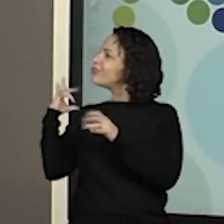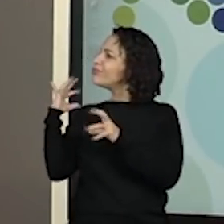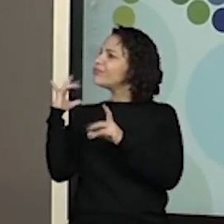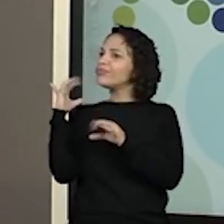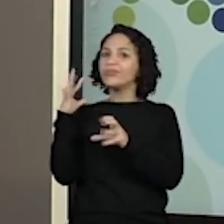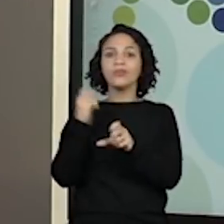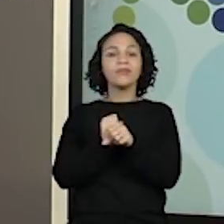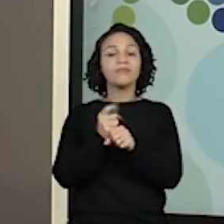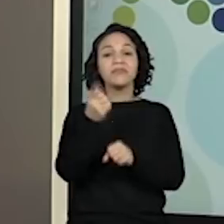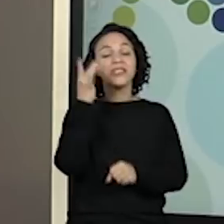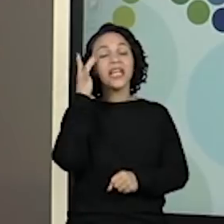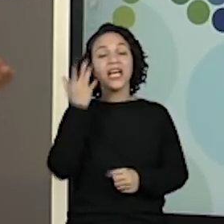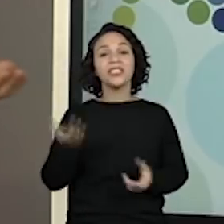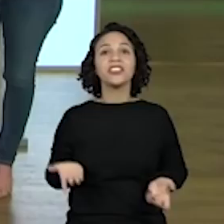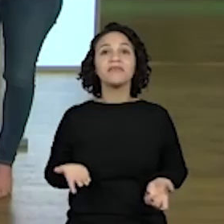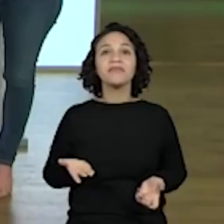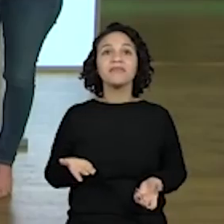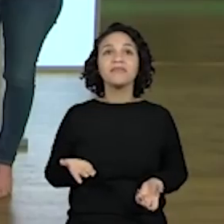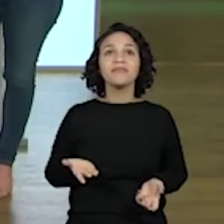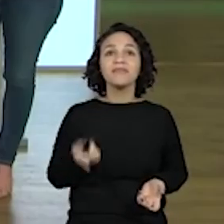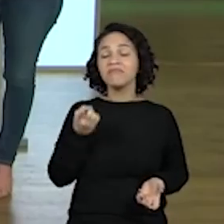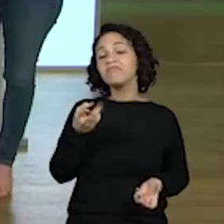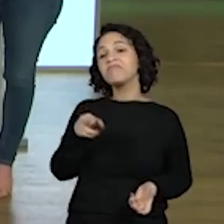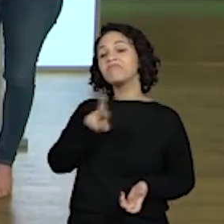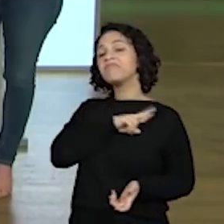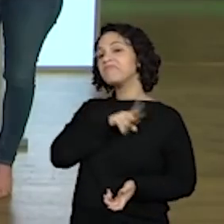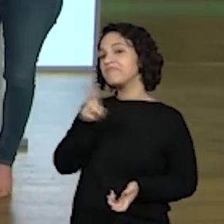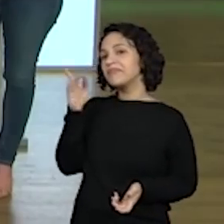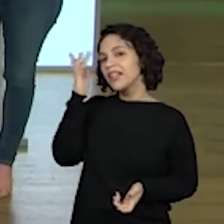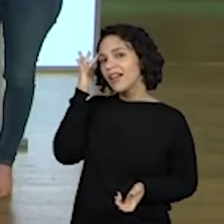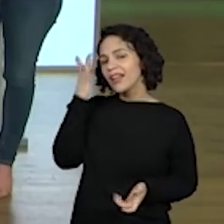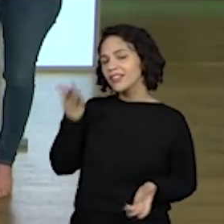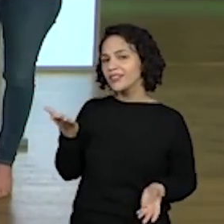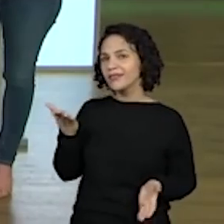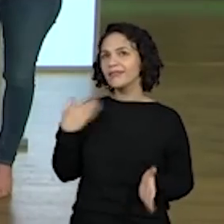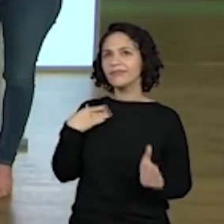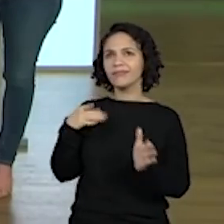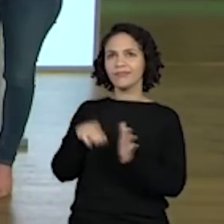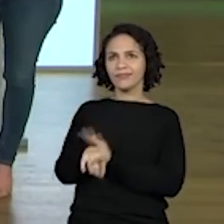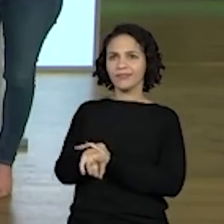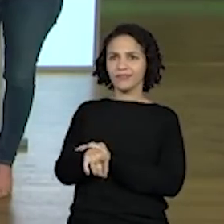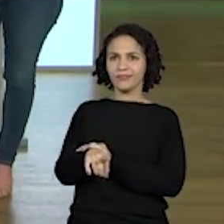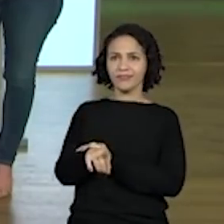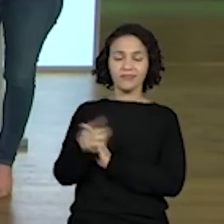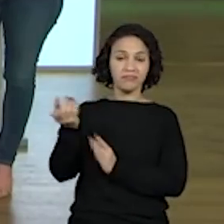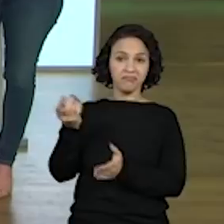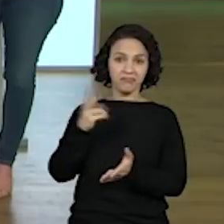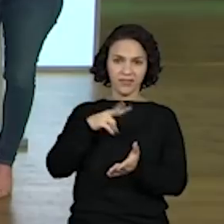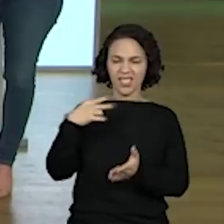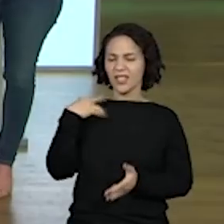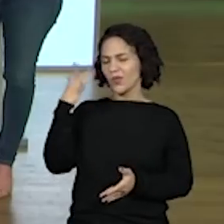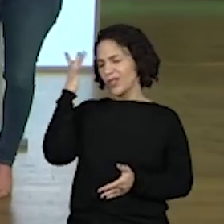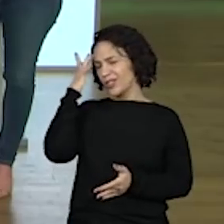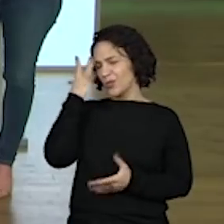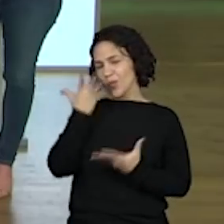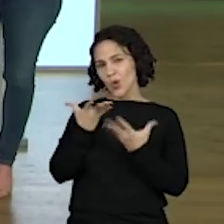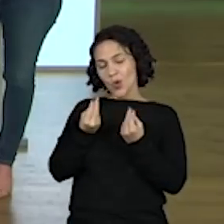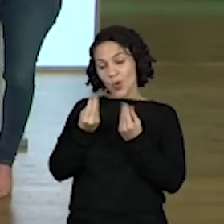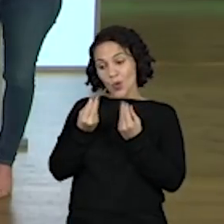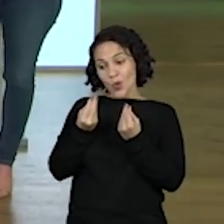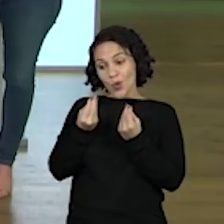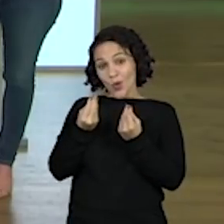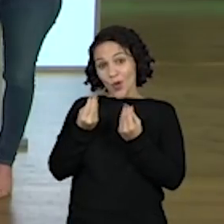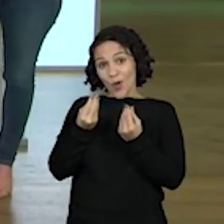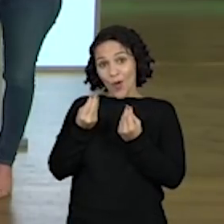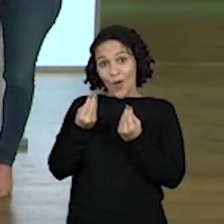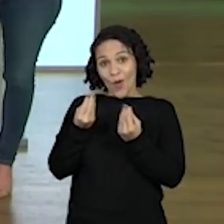essa leitura. Professora Fran, o que você acha para essa pergunta? Quantas leituras? Acredito que muitíssimas